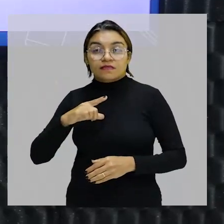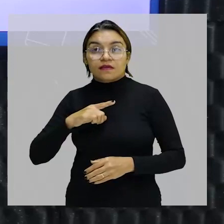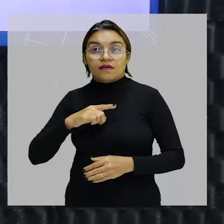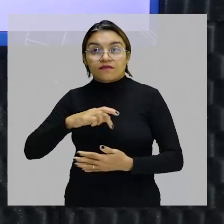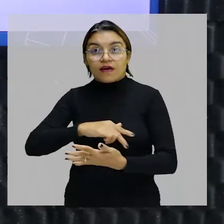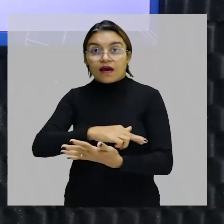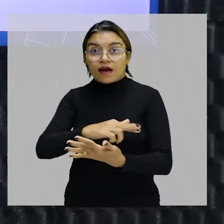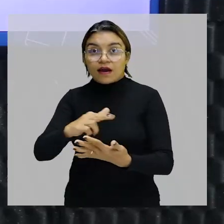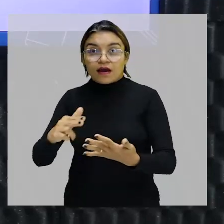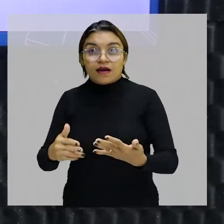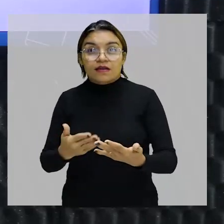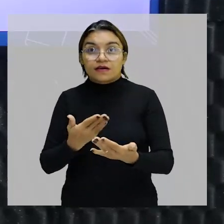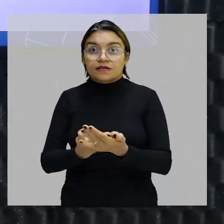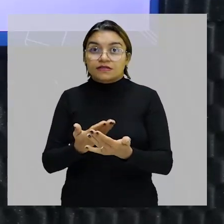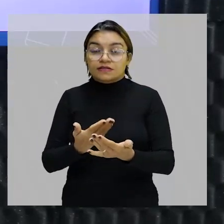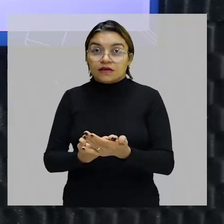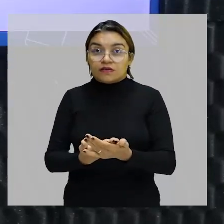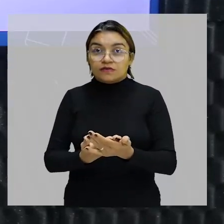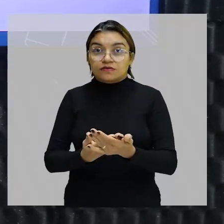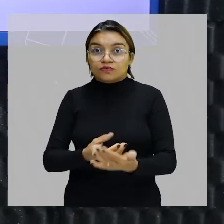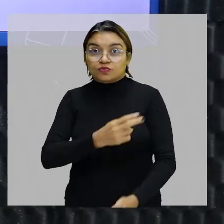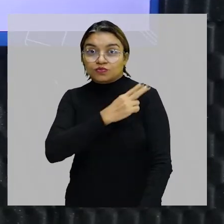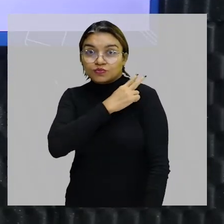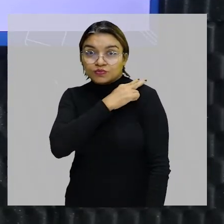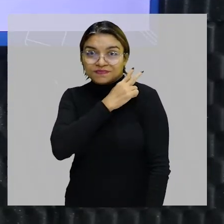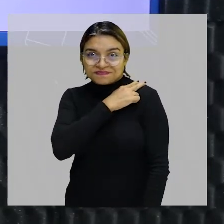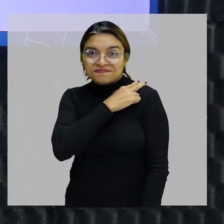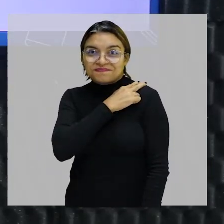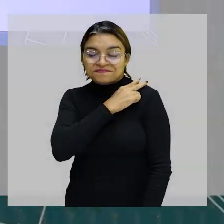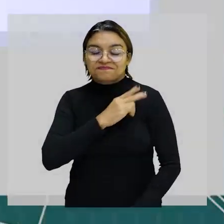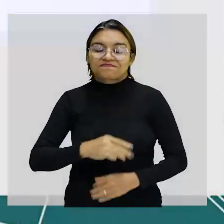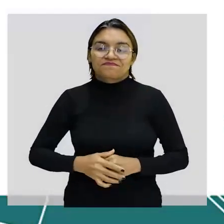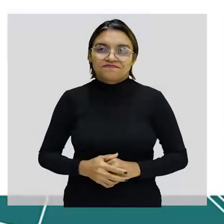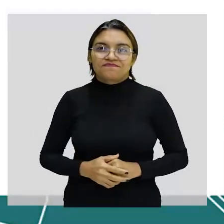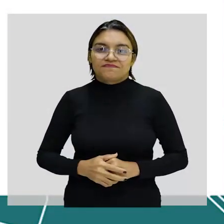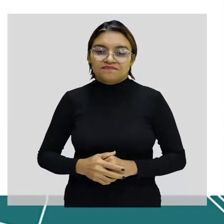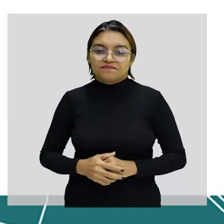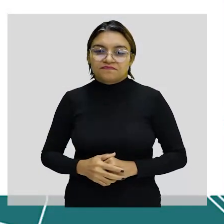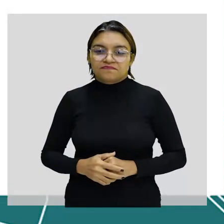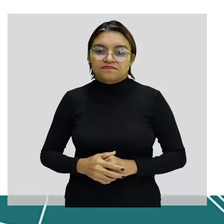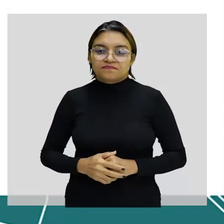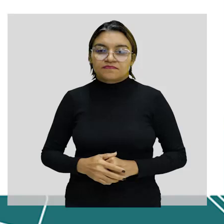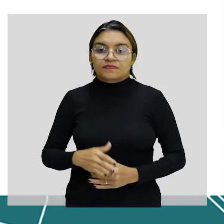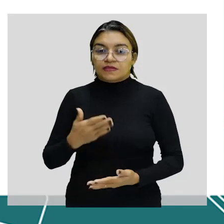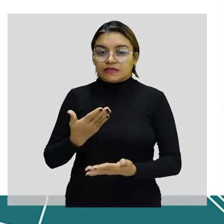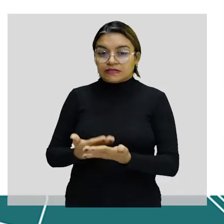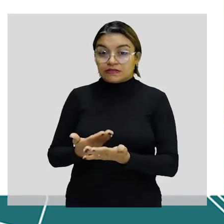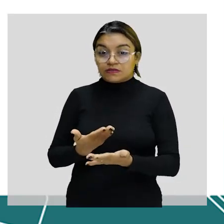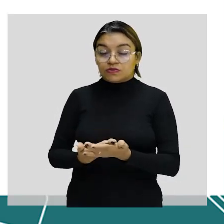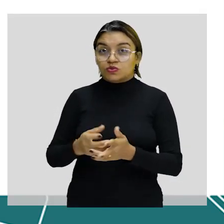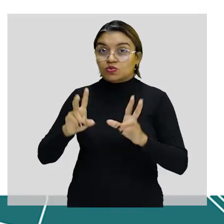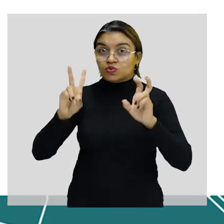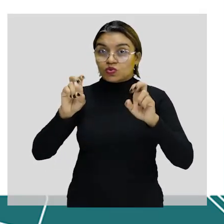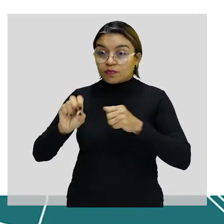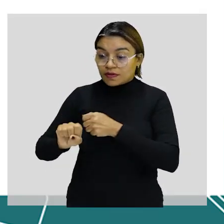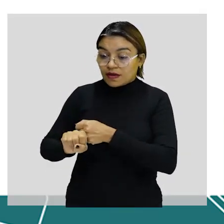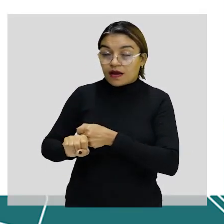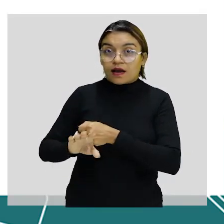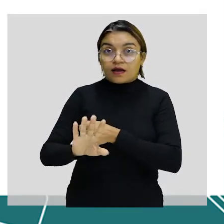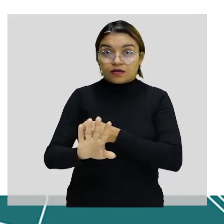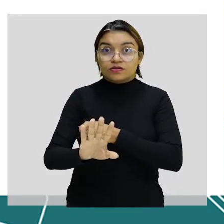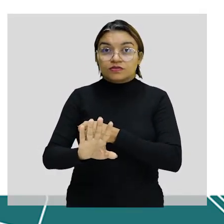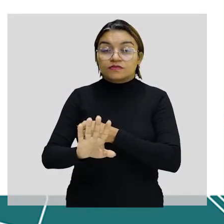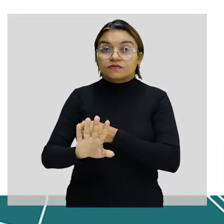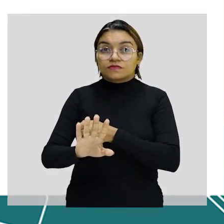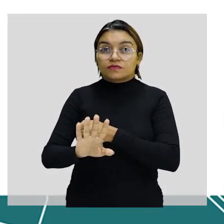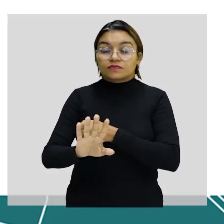aulas relacionadas ao segundo ano do ensino médio. O estudo sobre a radioatividade, os